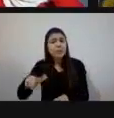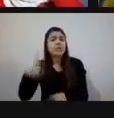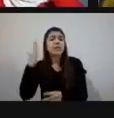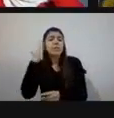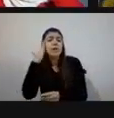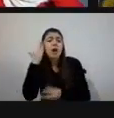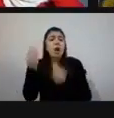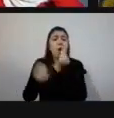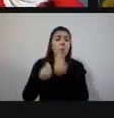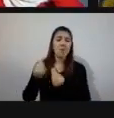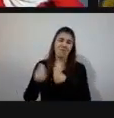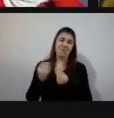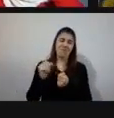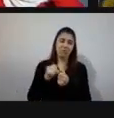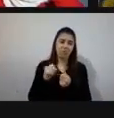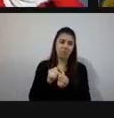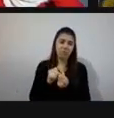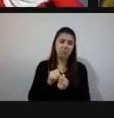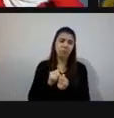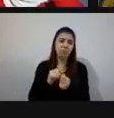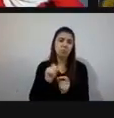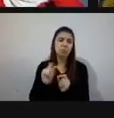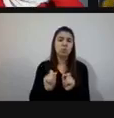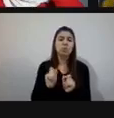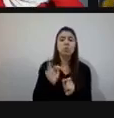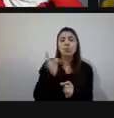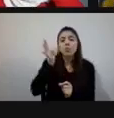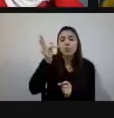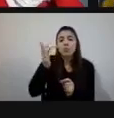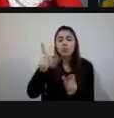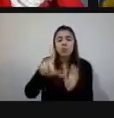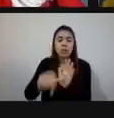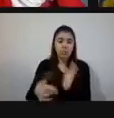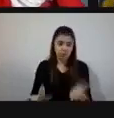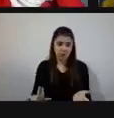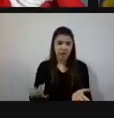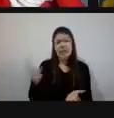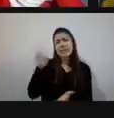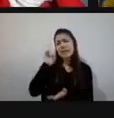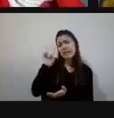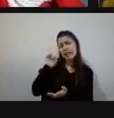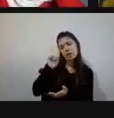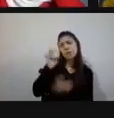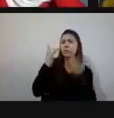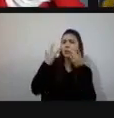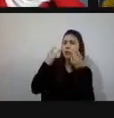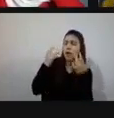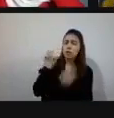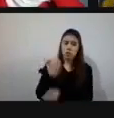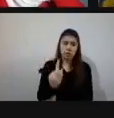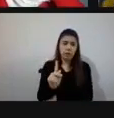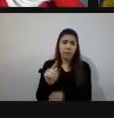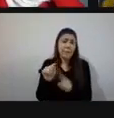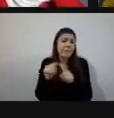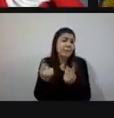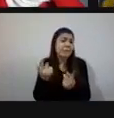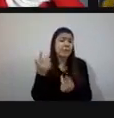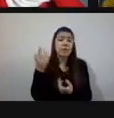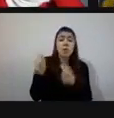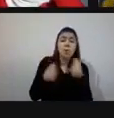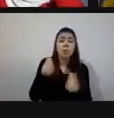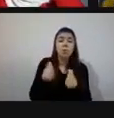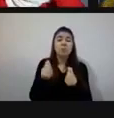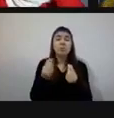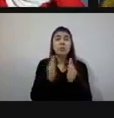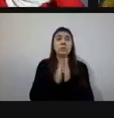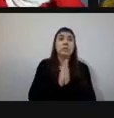acontece. Quando teve o teatro lá, ele lembra algumas coisas, mas ele não sabe como que faz para pedir ajuda. Então, tem que falar de novo, né? Os professores